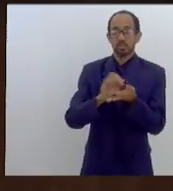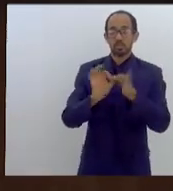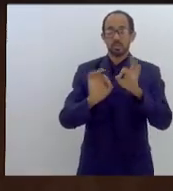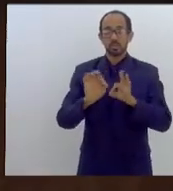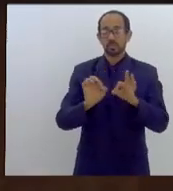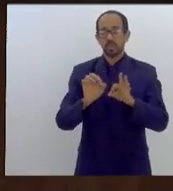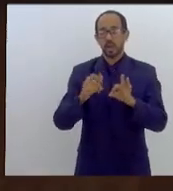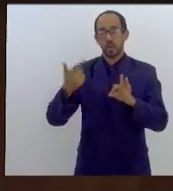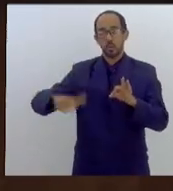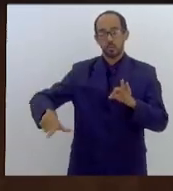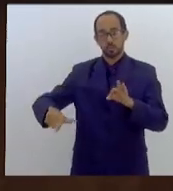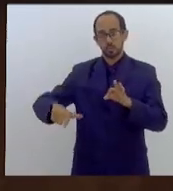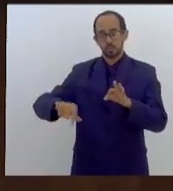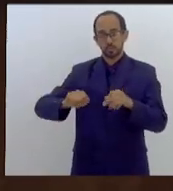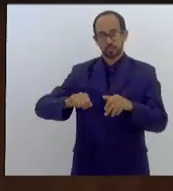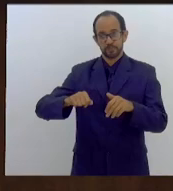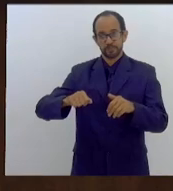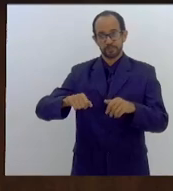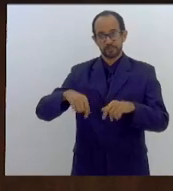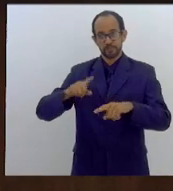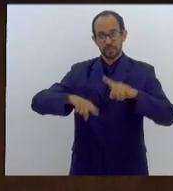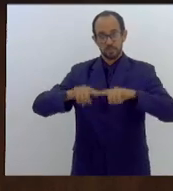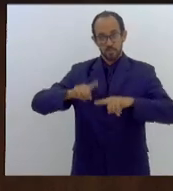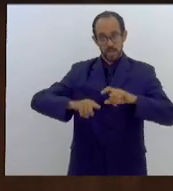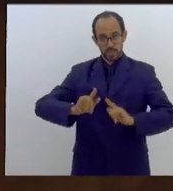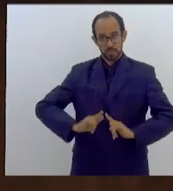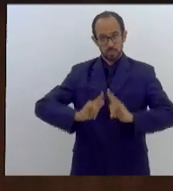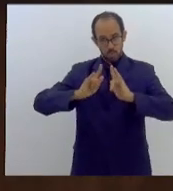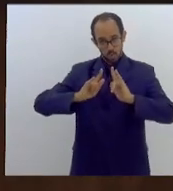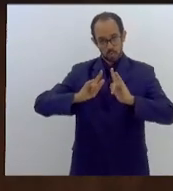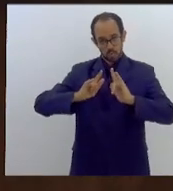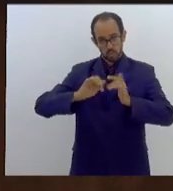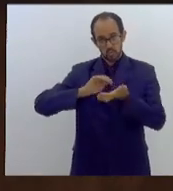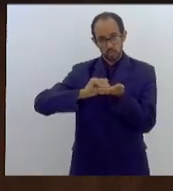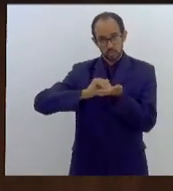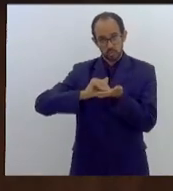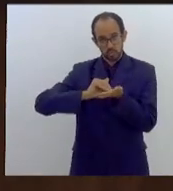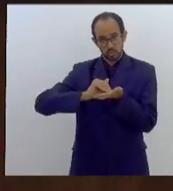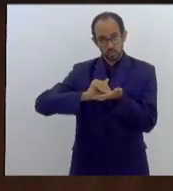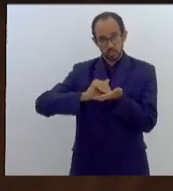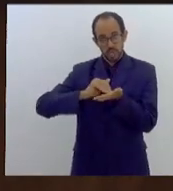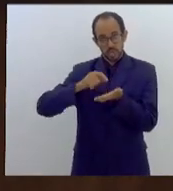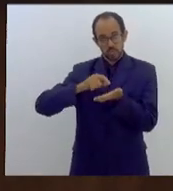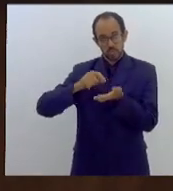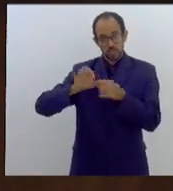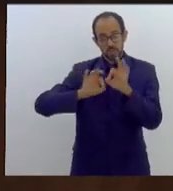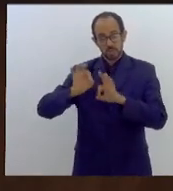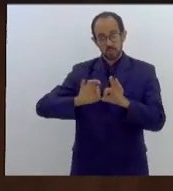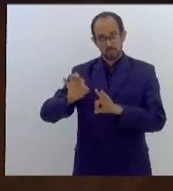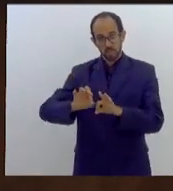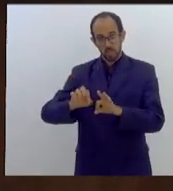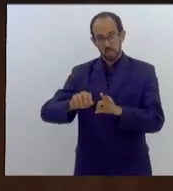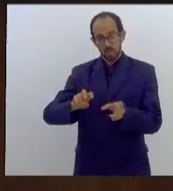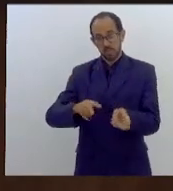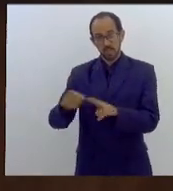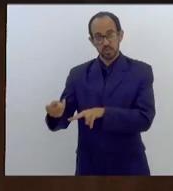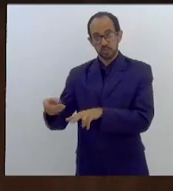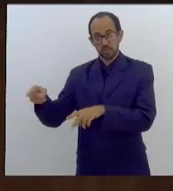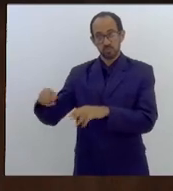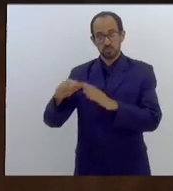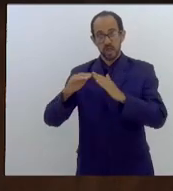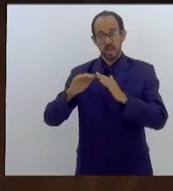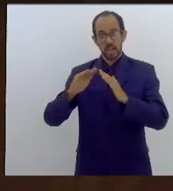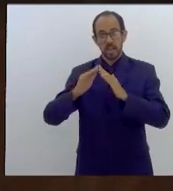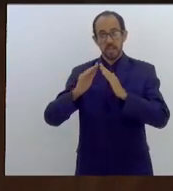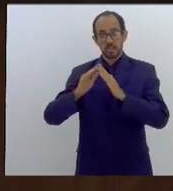aí, o patrimônio do Estado saiu da Secretaria de Planejamento e foi para a Casa Civil. Então, o